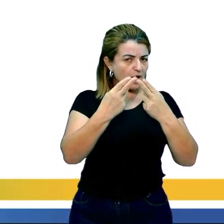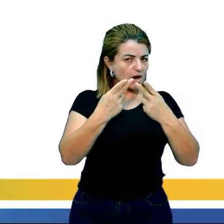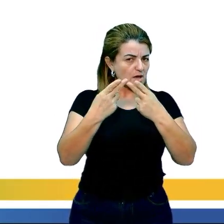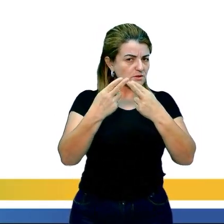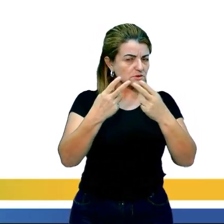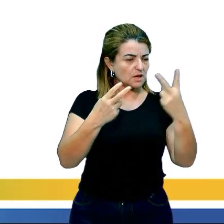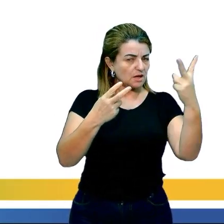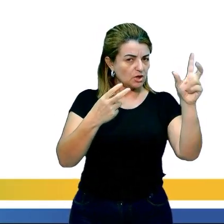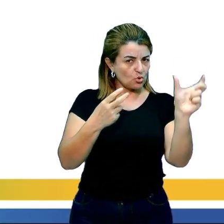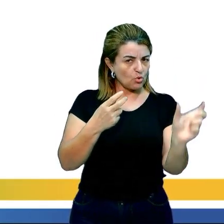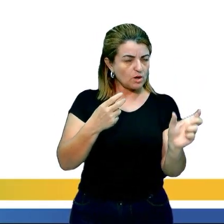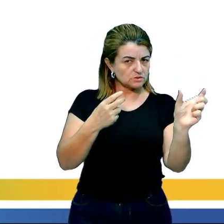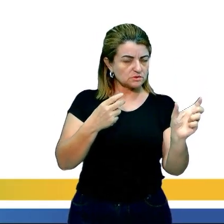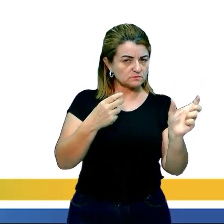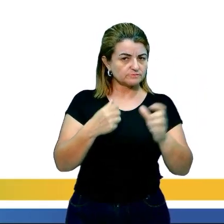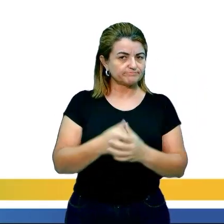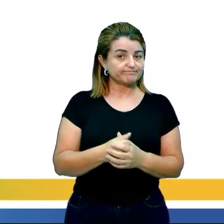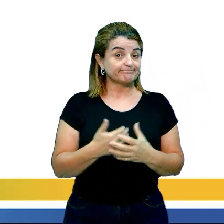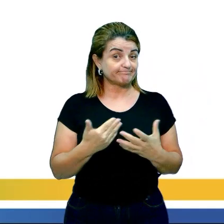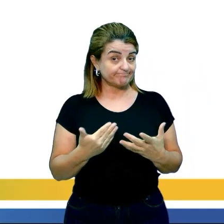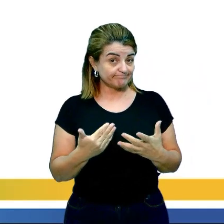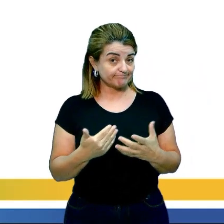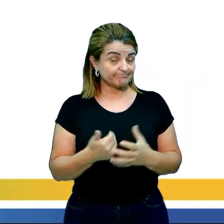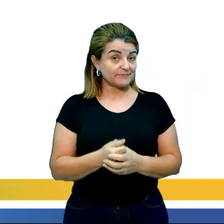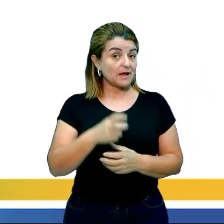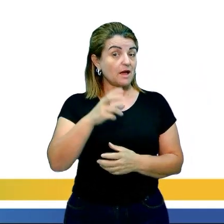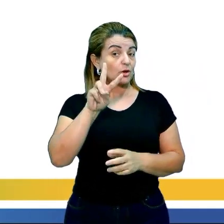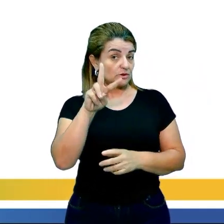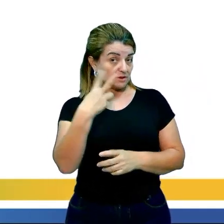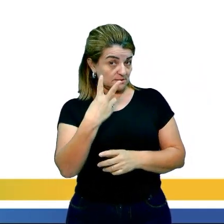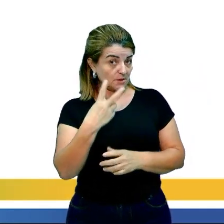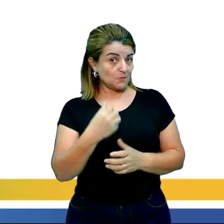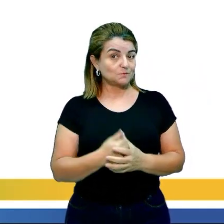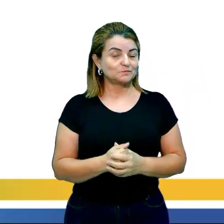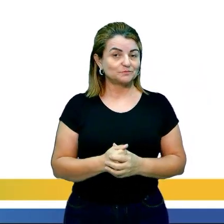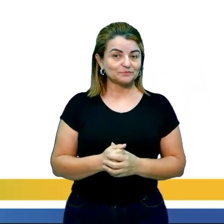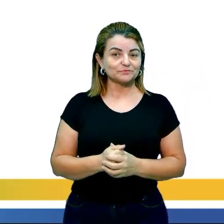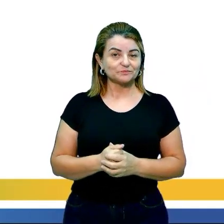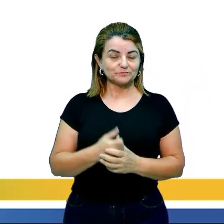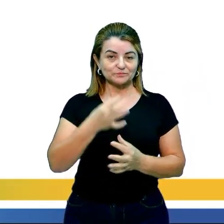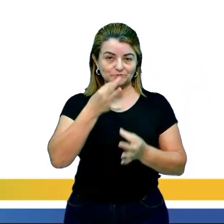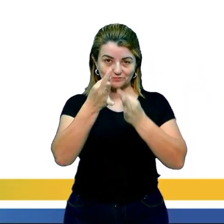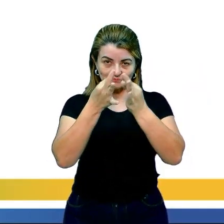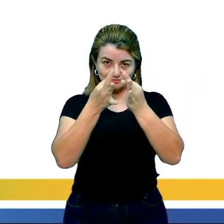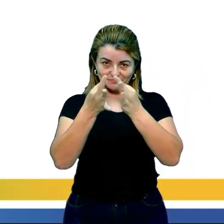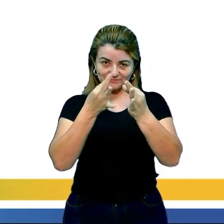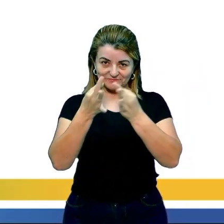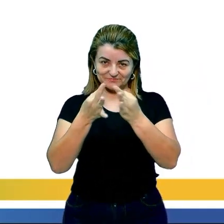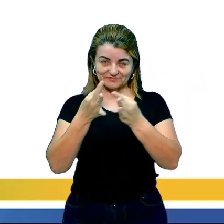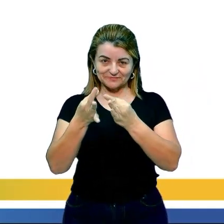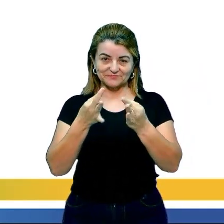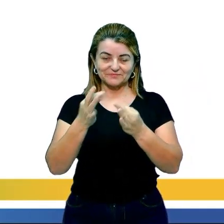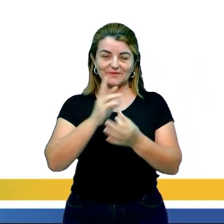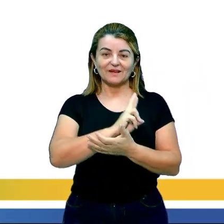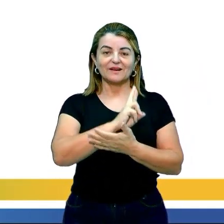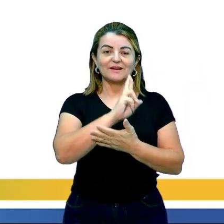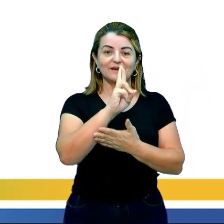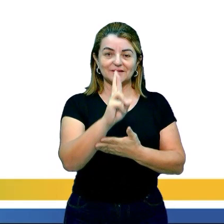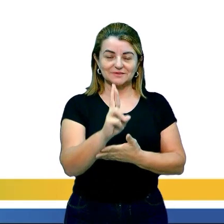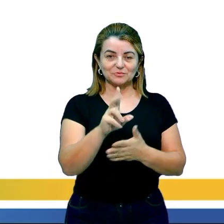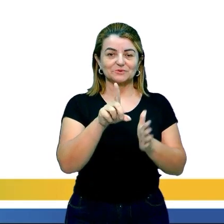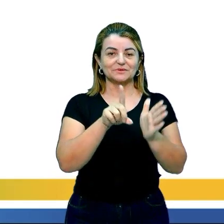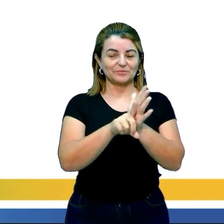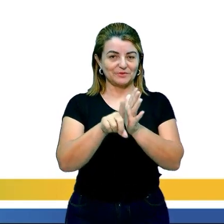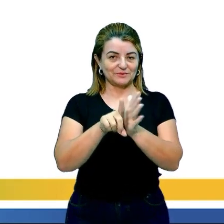cidadãos atenienses né prestem bem atenção nas dicas que a gente deu na aula e respondam essa questão